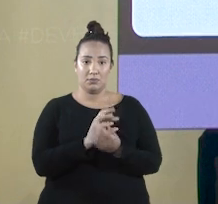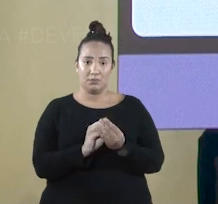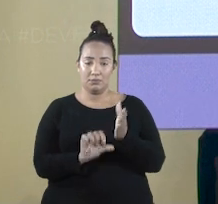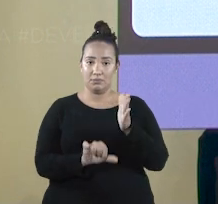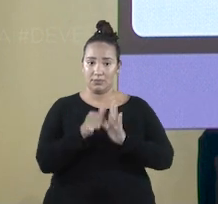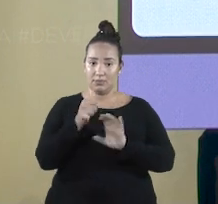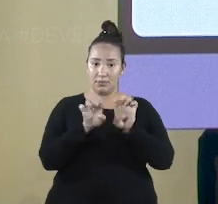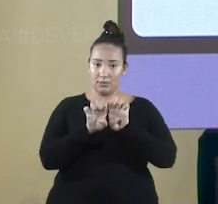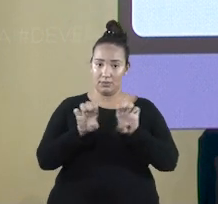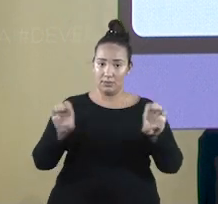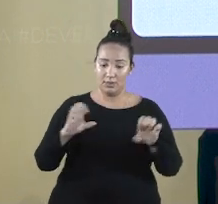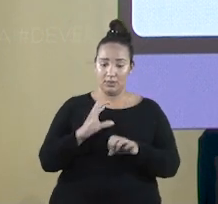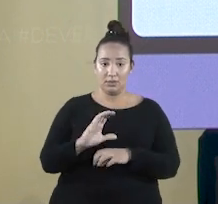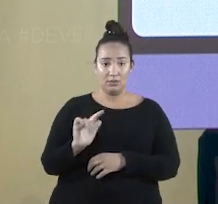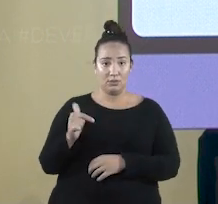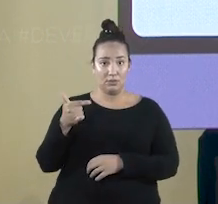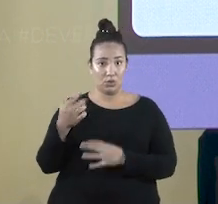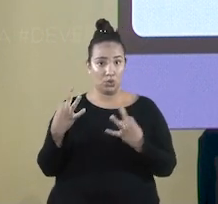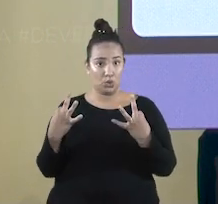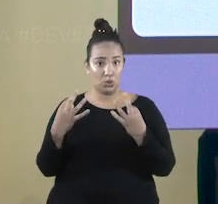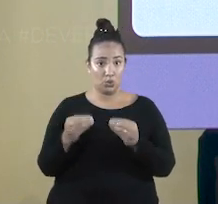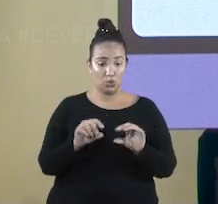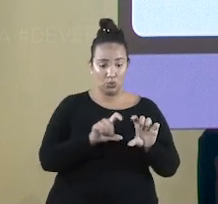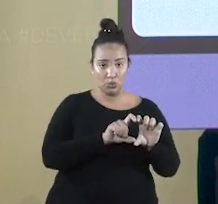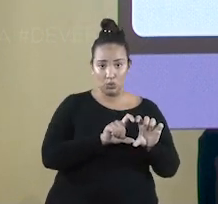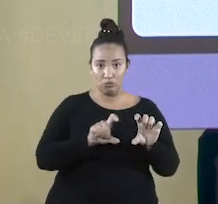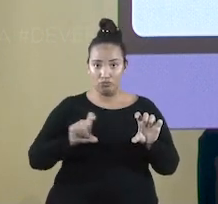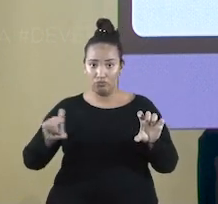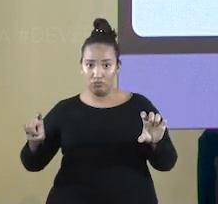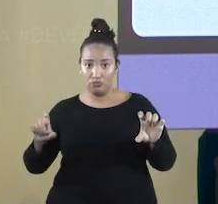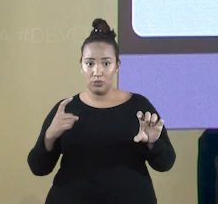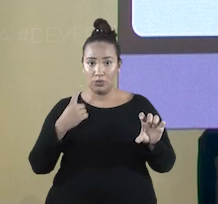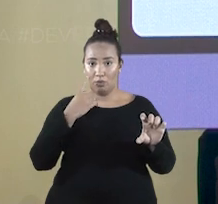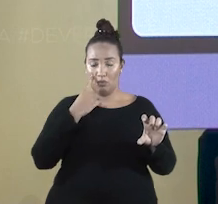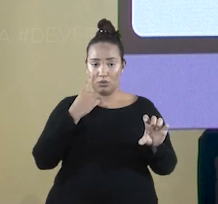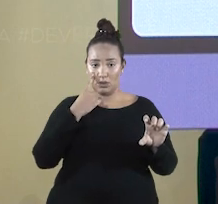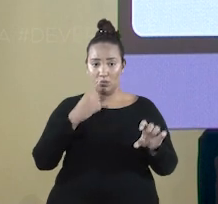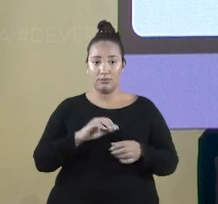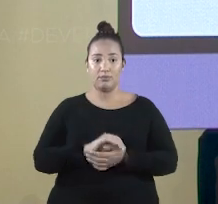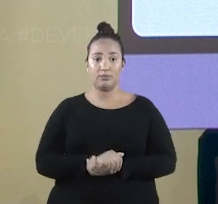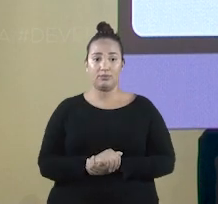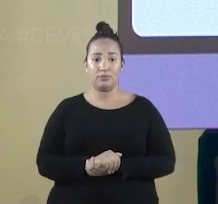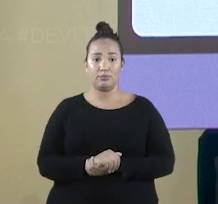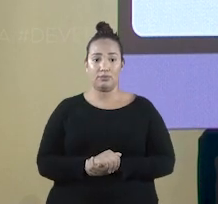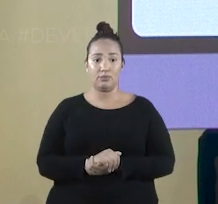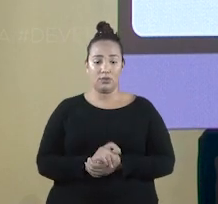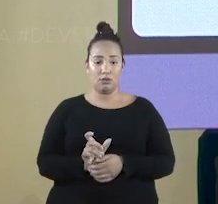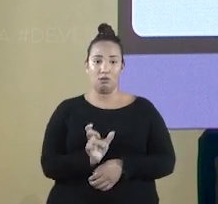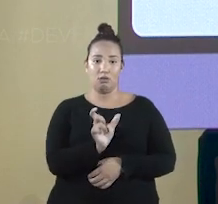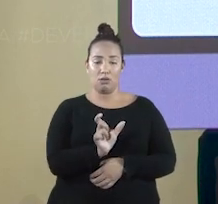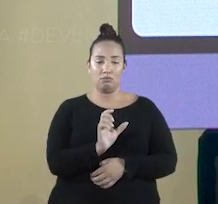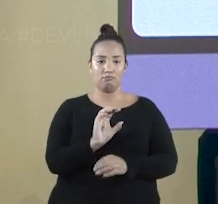equação c² em ambos os membros, veja bem, peguei essa equação e